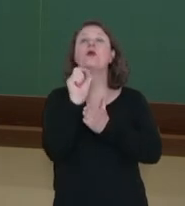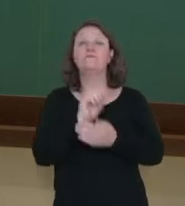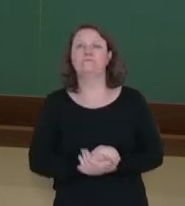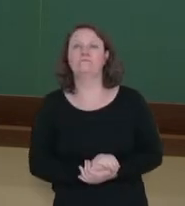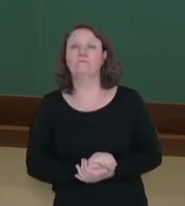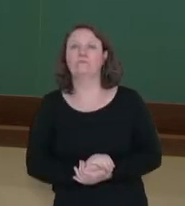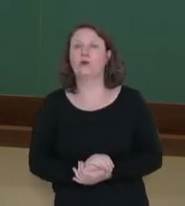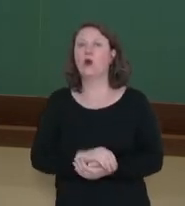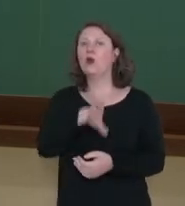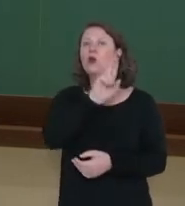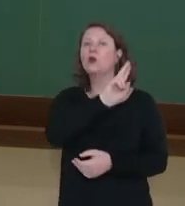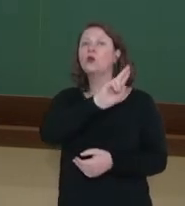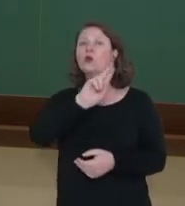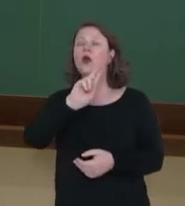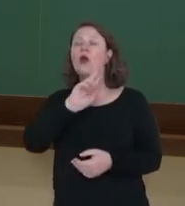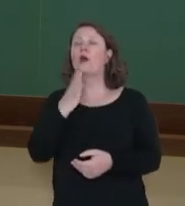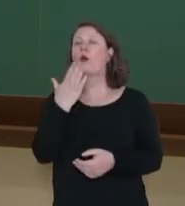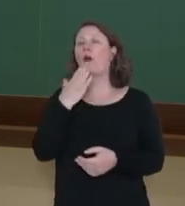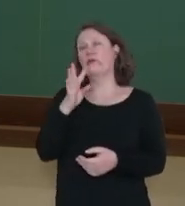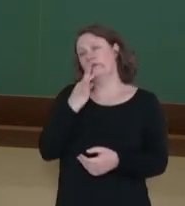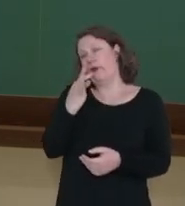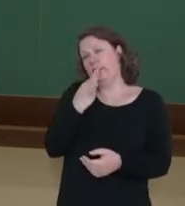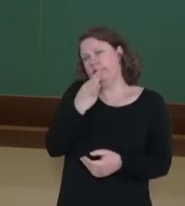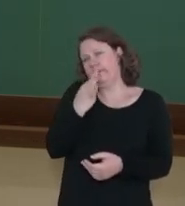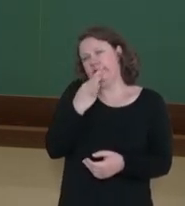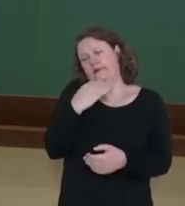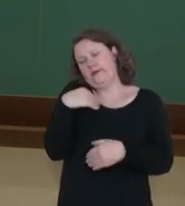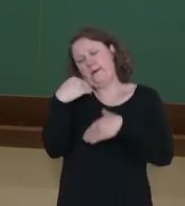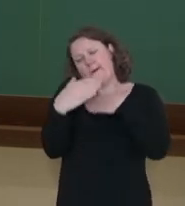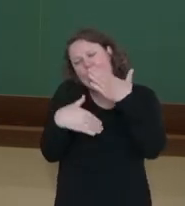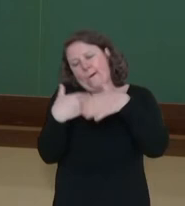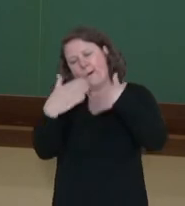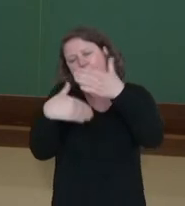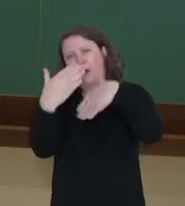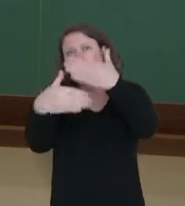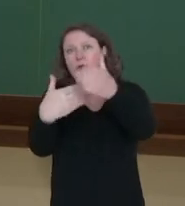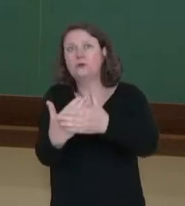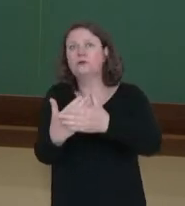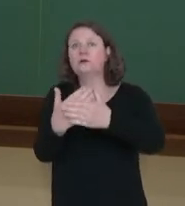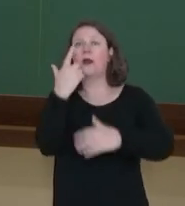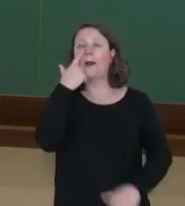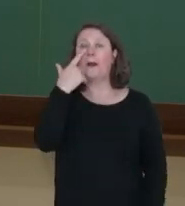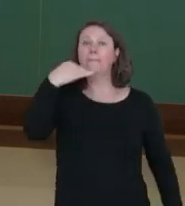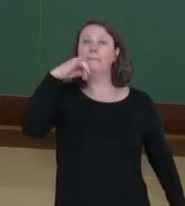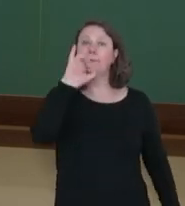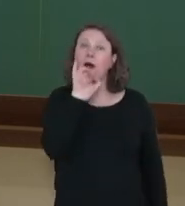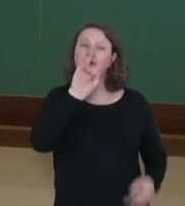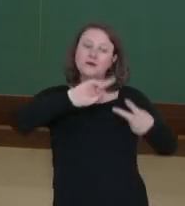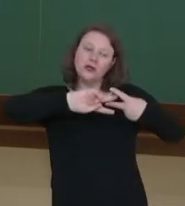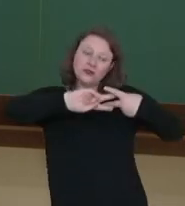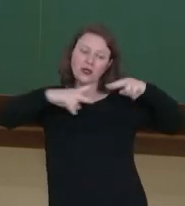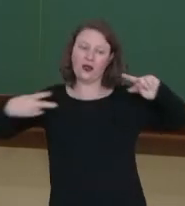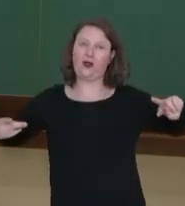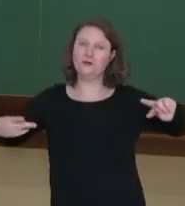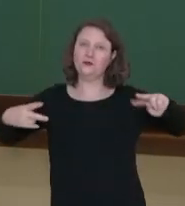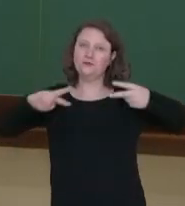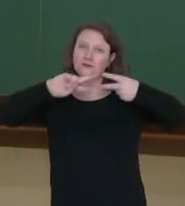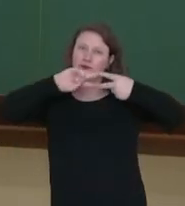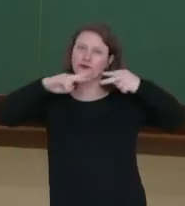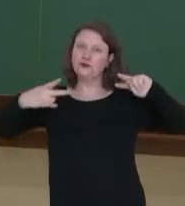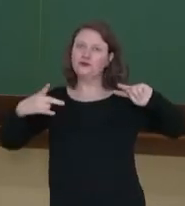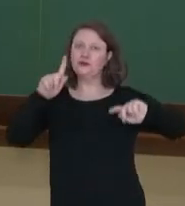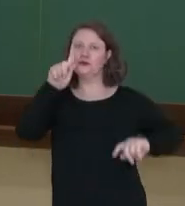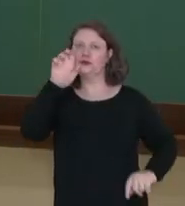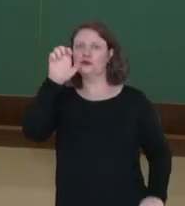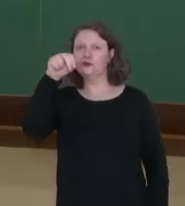né, conhecido aí, claro que muito tempo depois, como o pai da genética, porque foi ele que